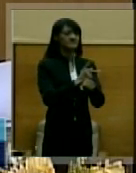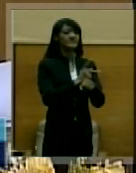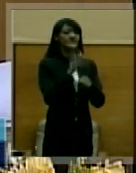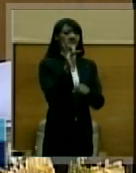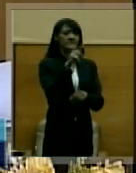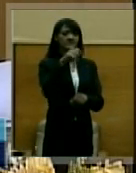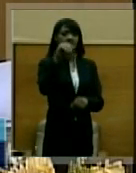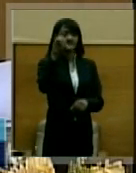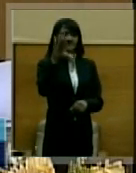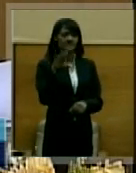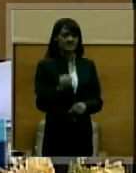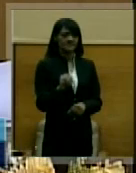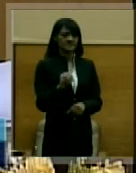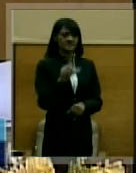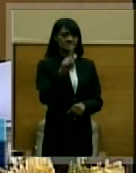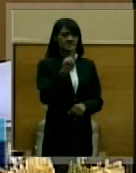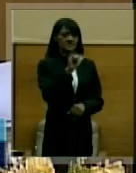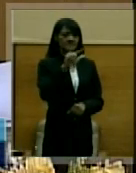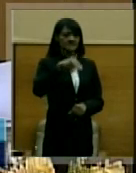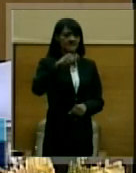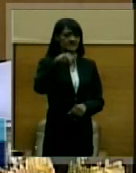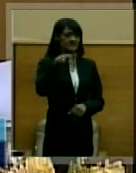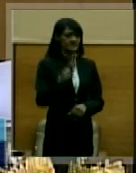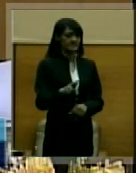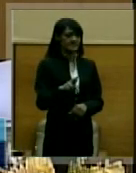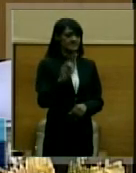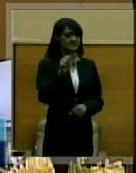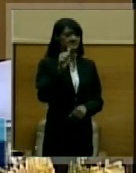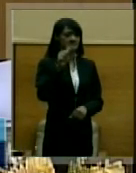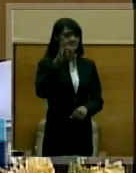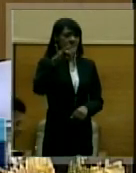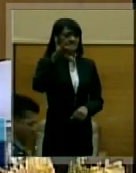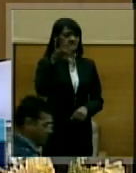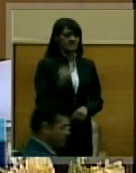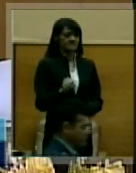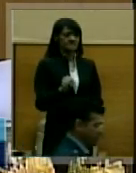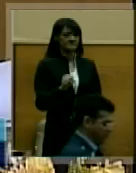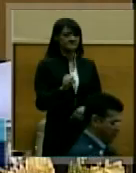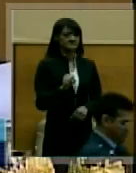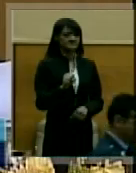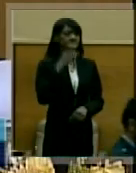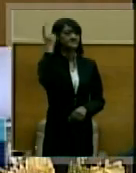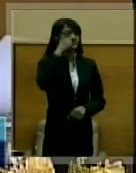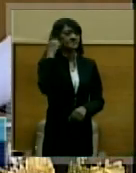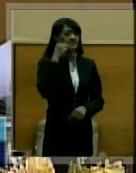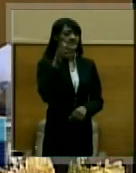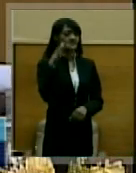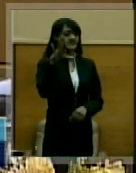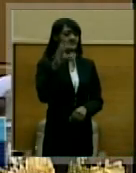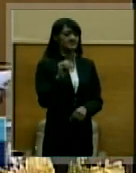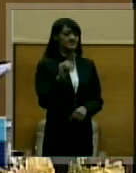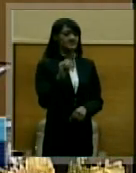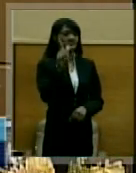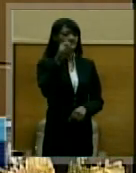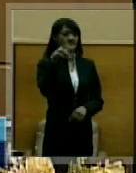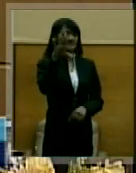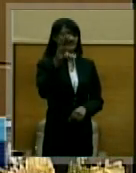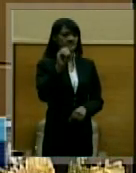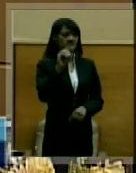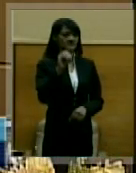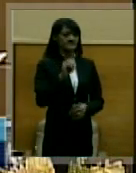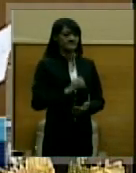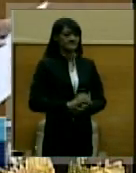Primo ao senhor Gilmar Evaristo dos Santos, conforme iniciativa do deputado Francisco Alberto.